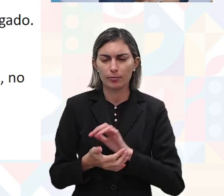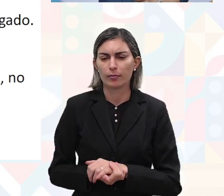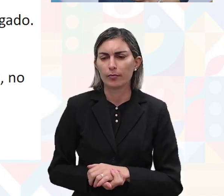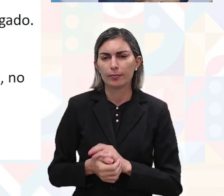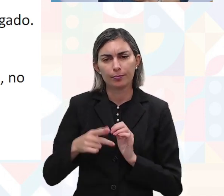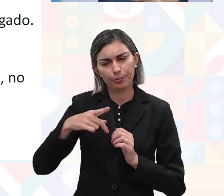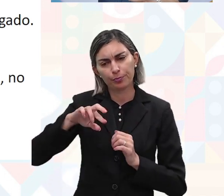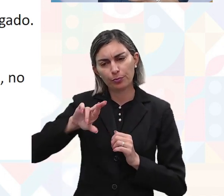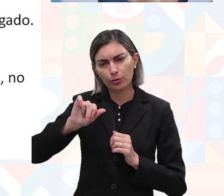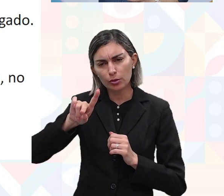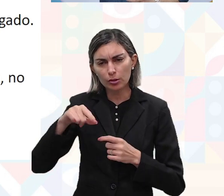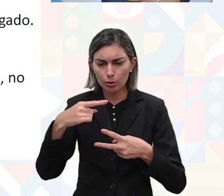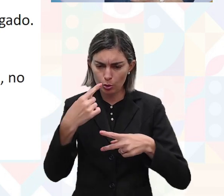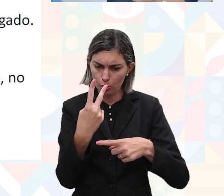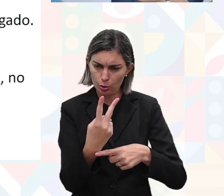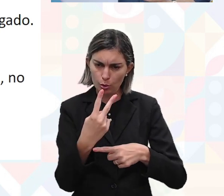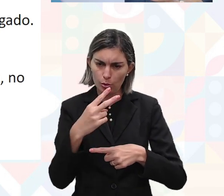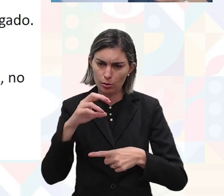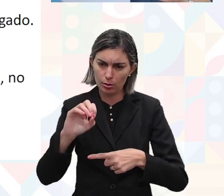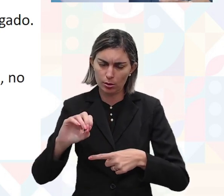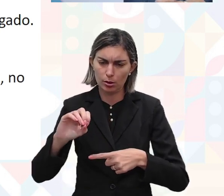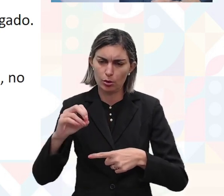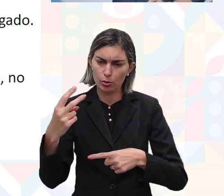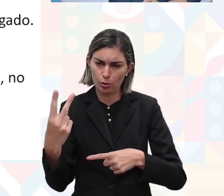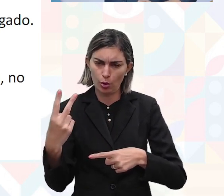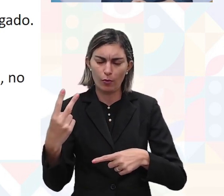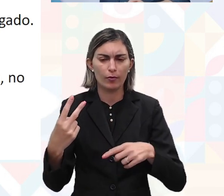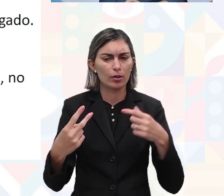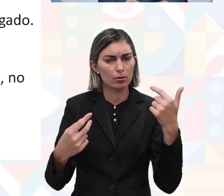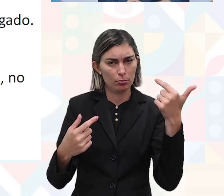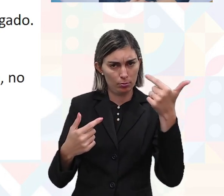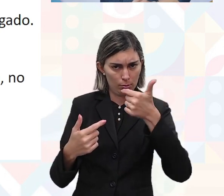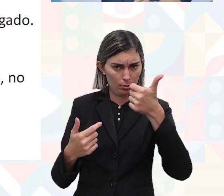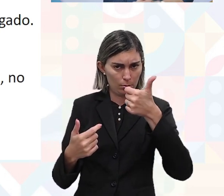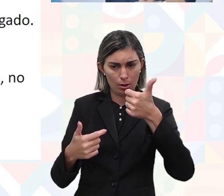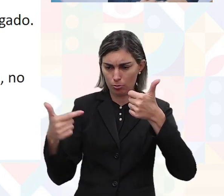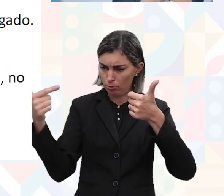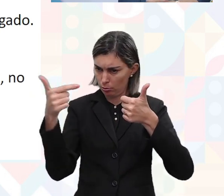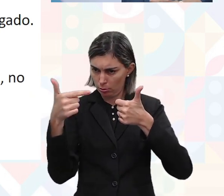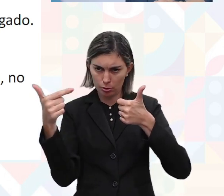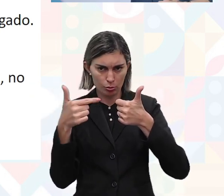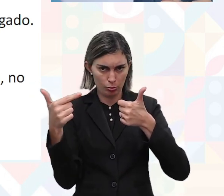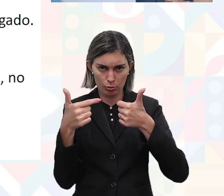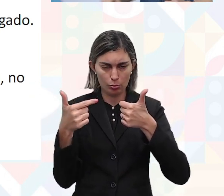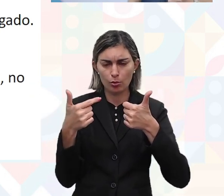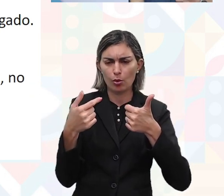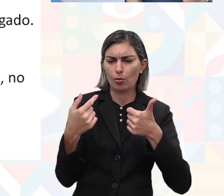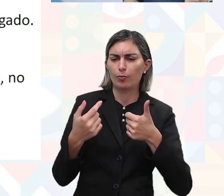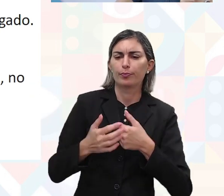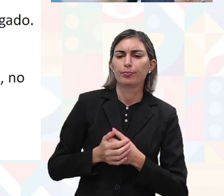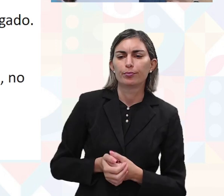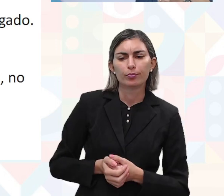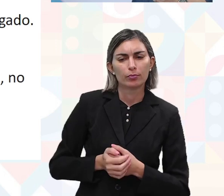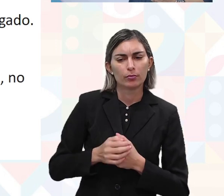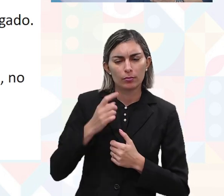a produtividade de 209, que foi do segundo período, pela produtividade do primeiro período, que foi 1,4373.